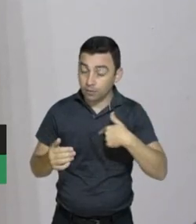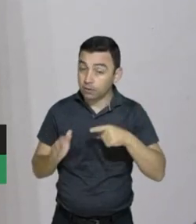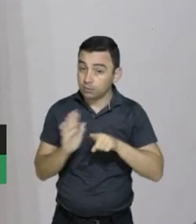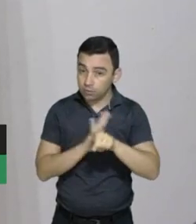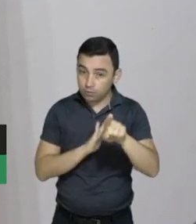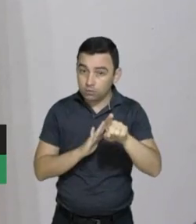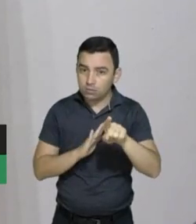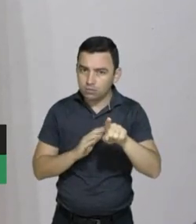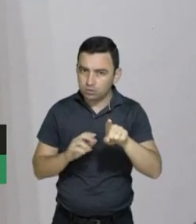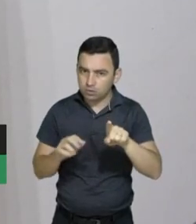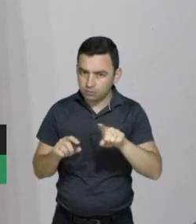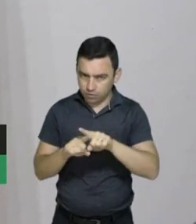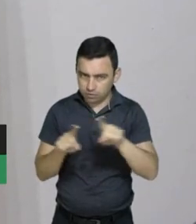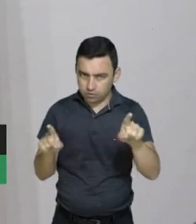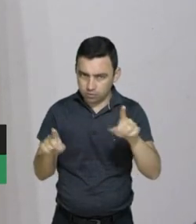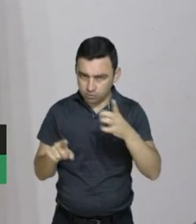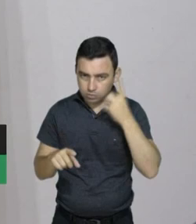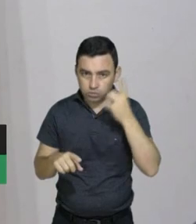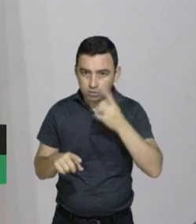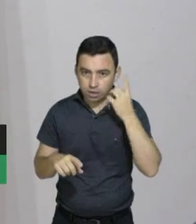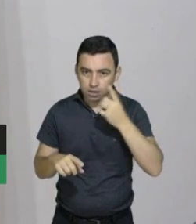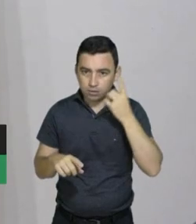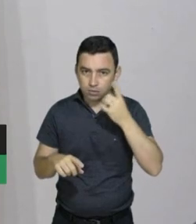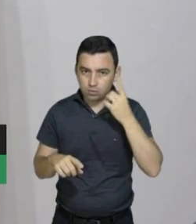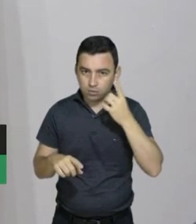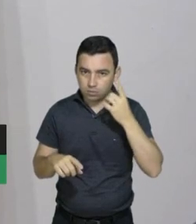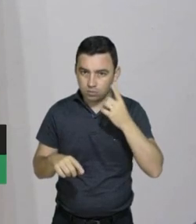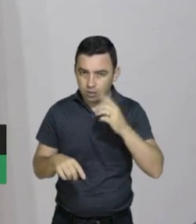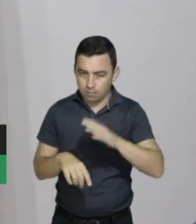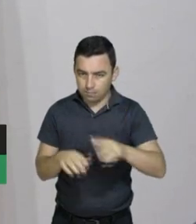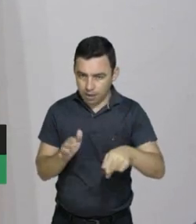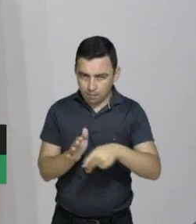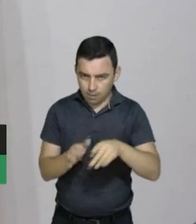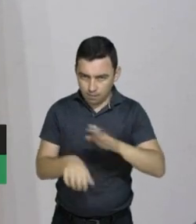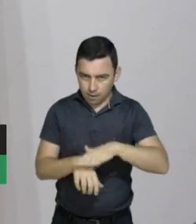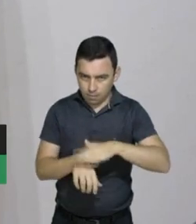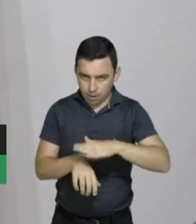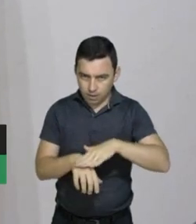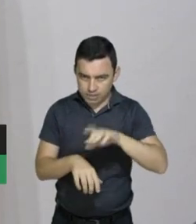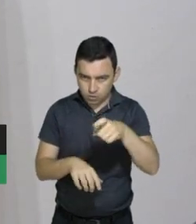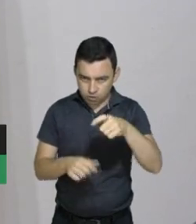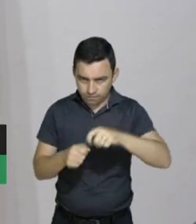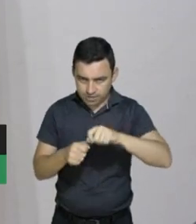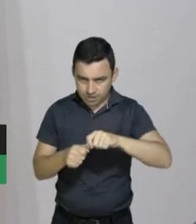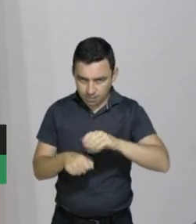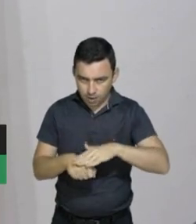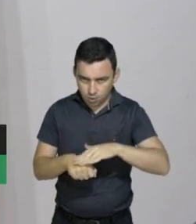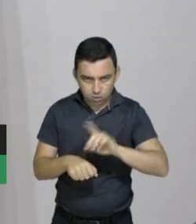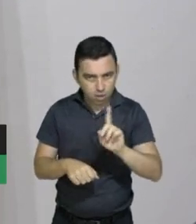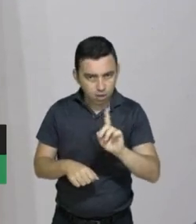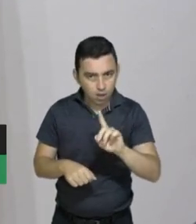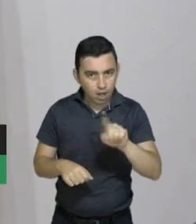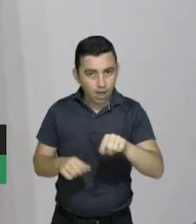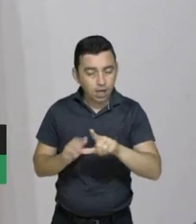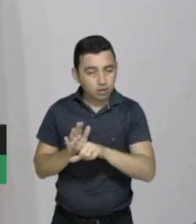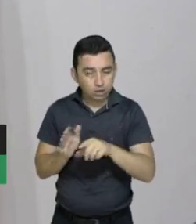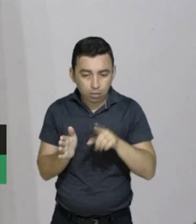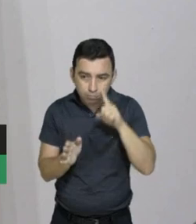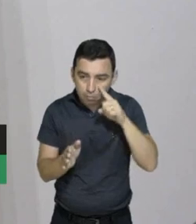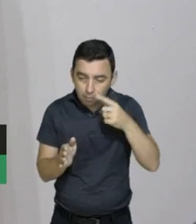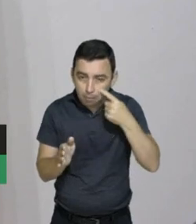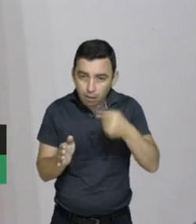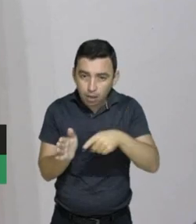a função do deputado não é do executivo não é executar mas é legislar e fiscalizar